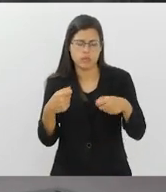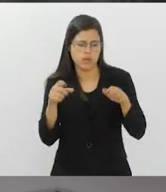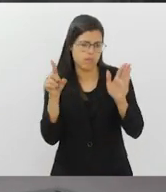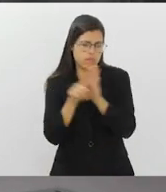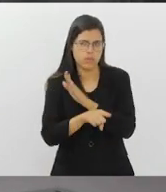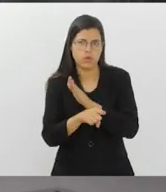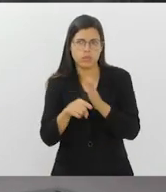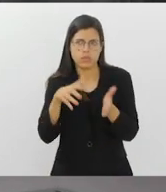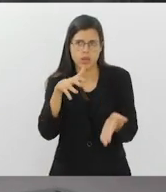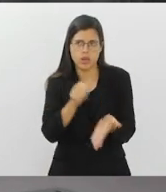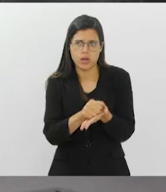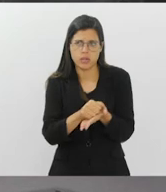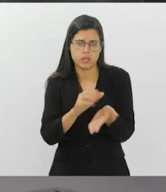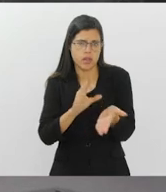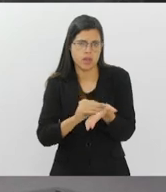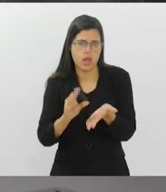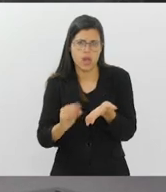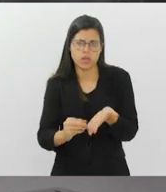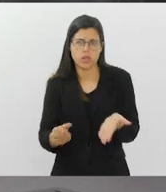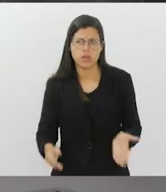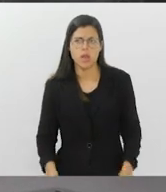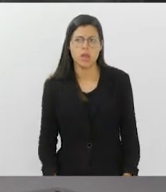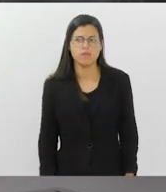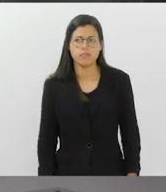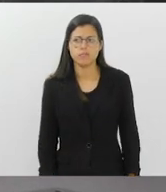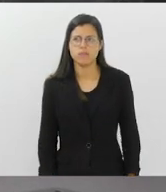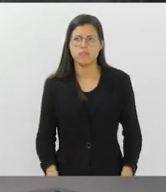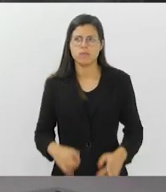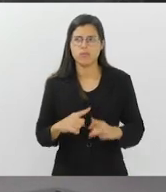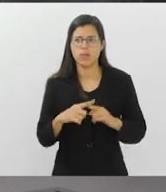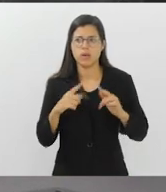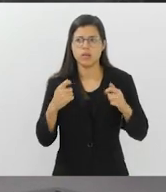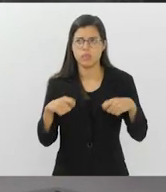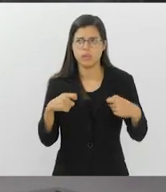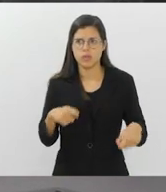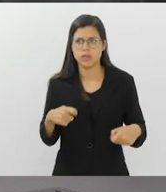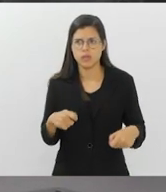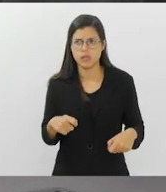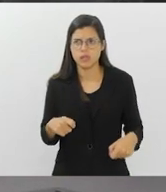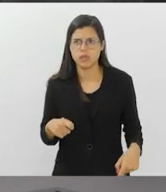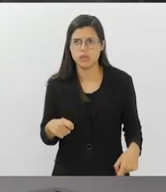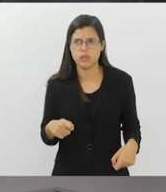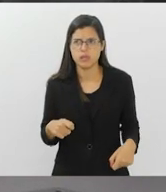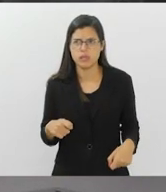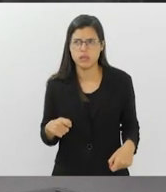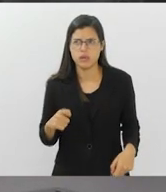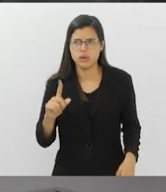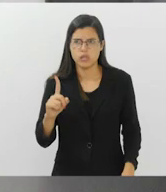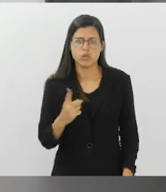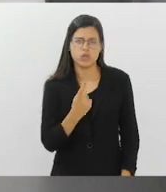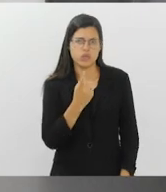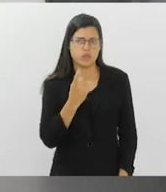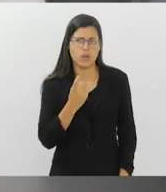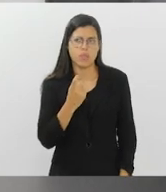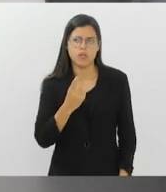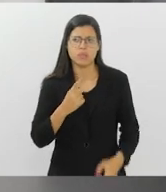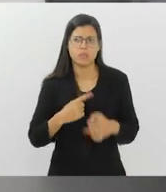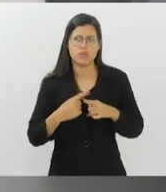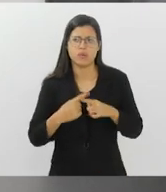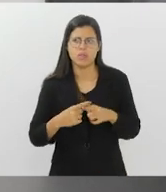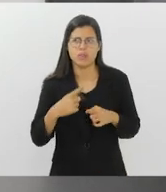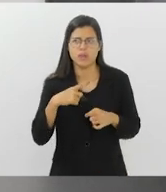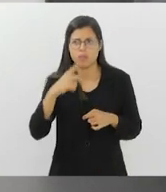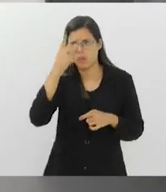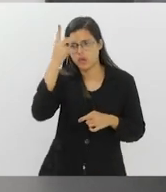e registrada em ata. Mas que a demanda tenha que vir individualmente, né? Porque tem muitos que moram no